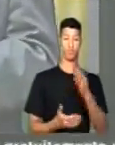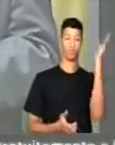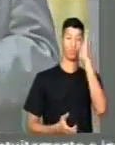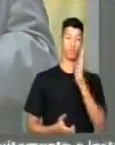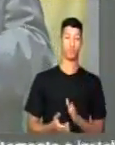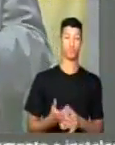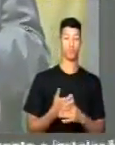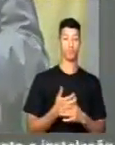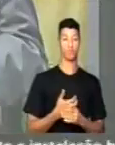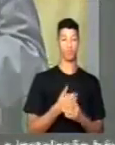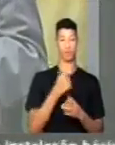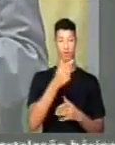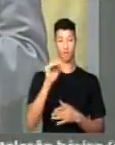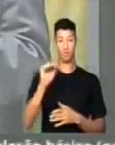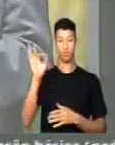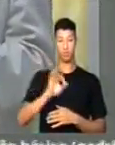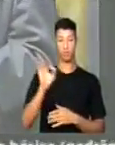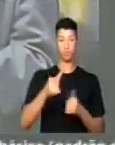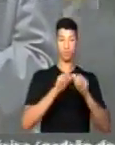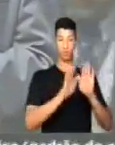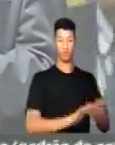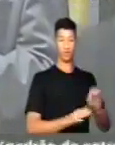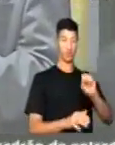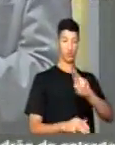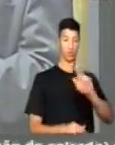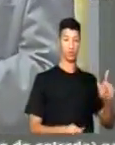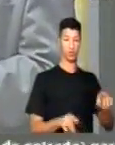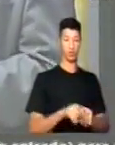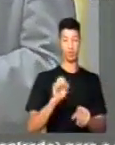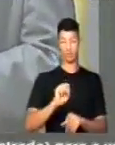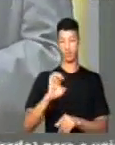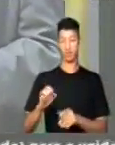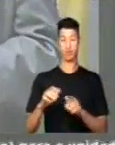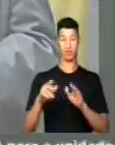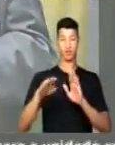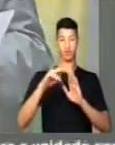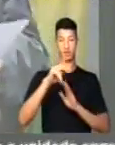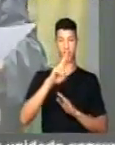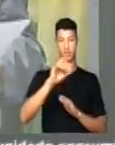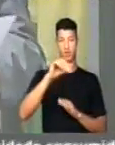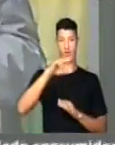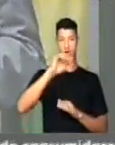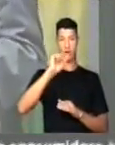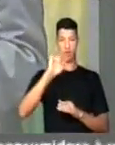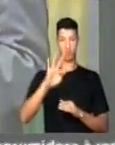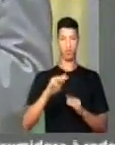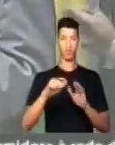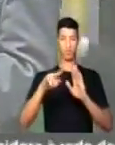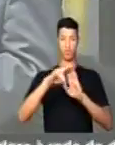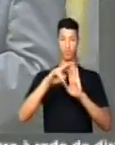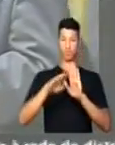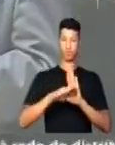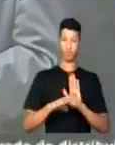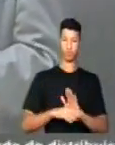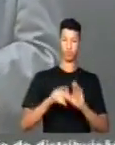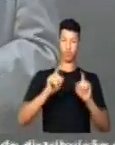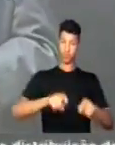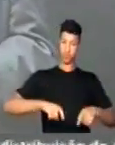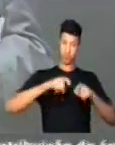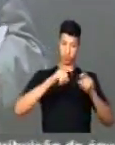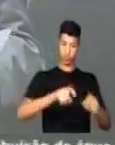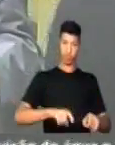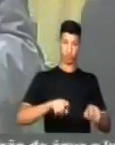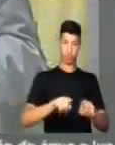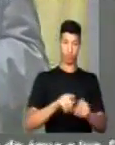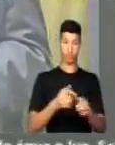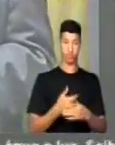Brasil, 70% fica no Sul e Sudeste. O PRONAF da